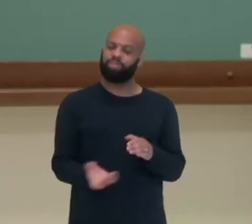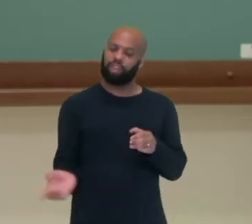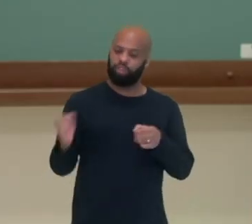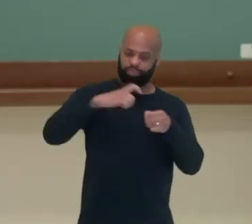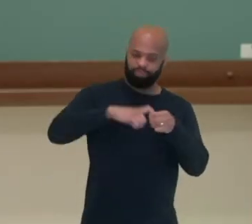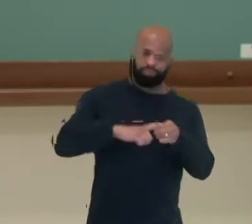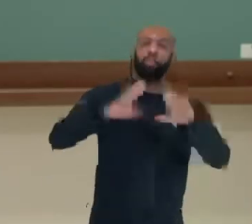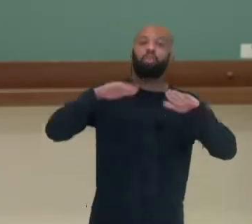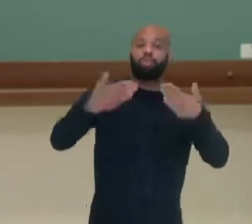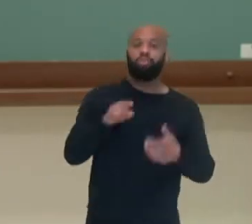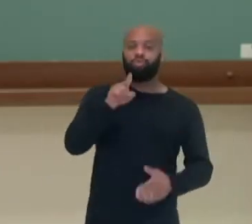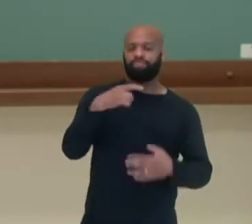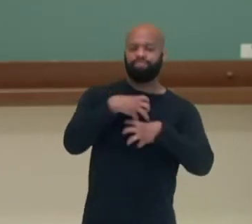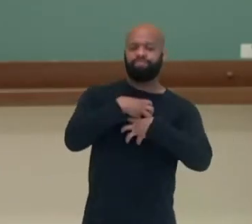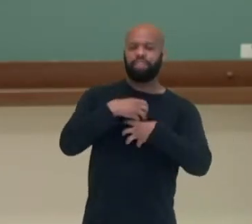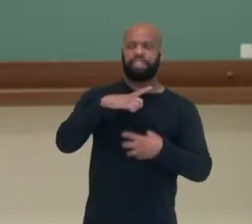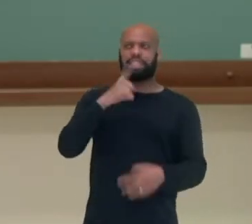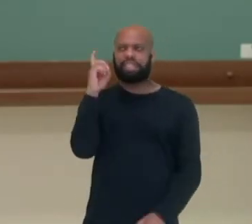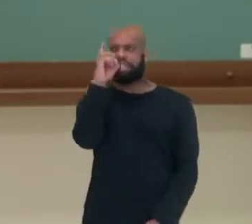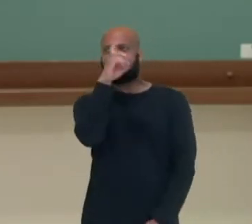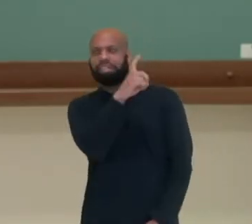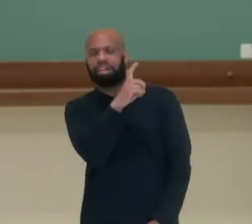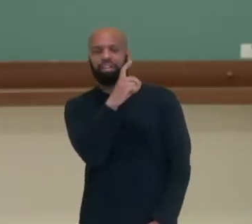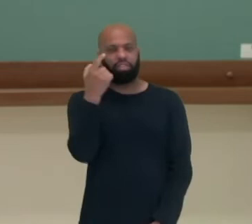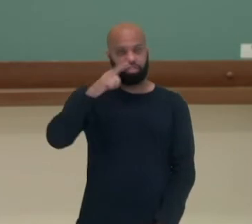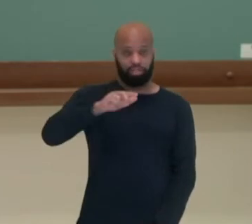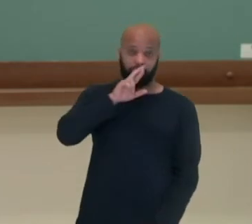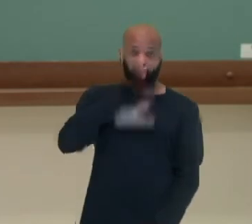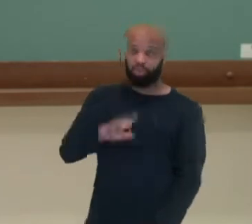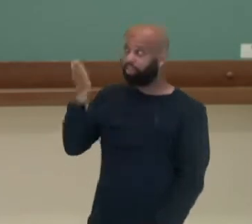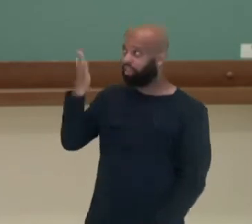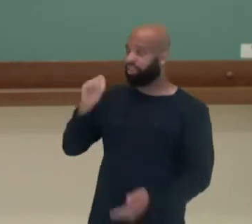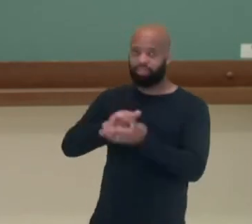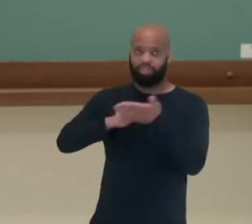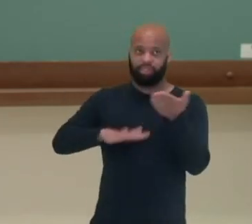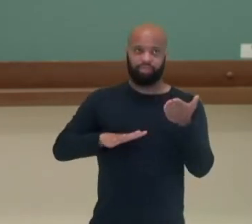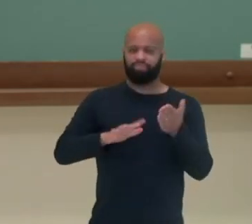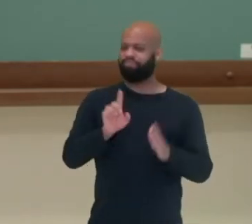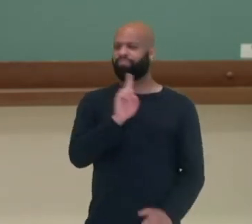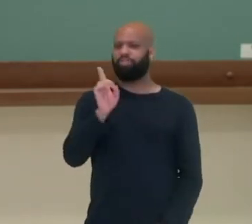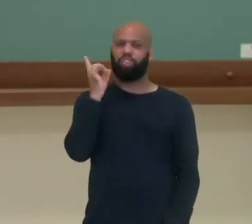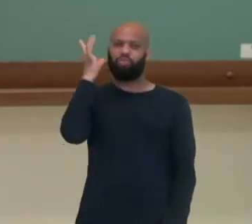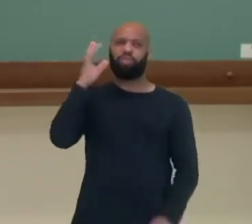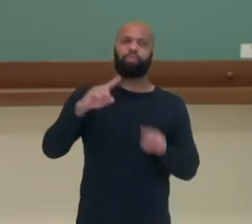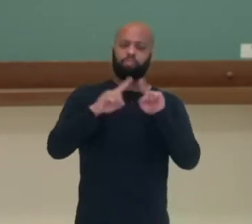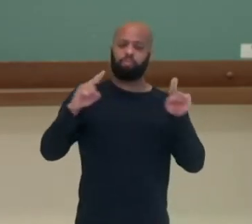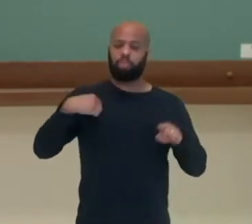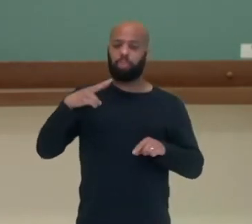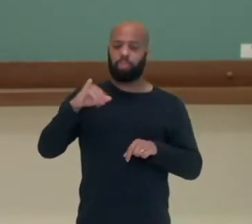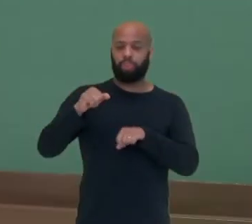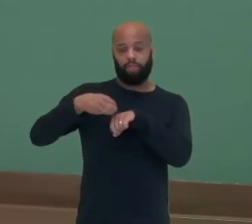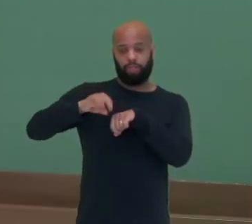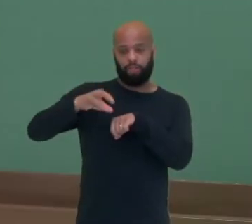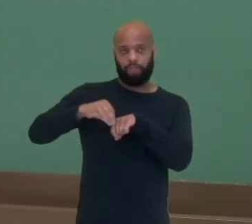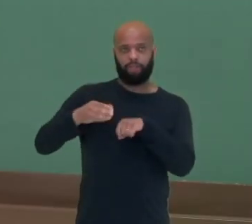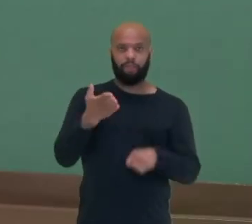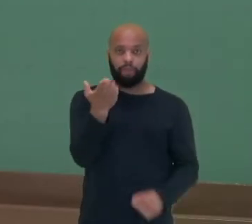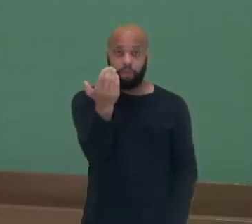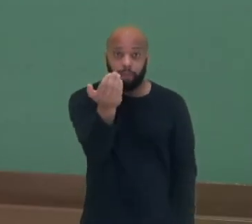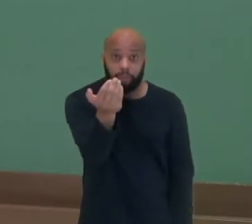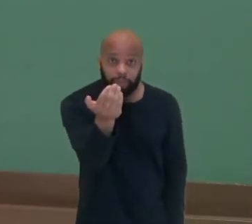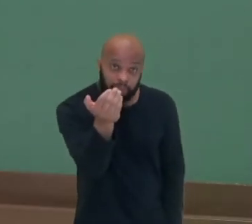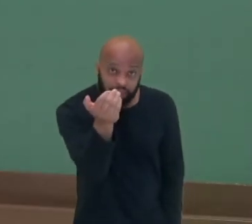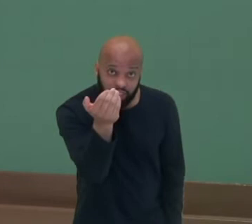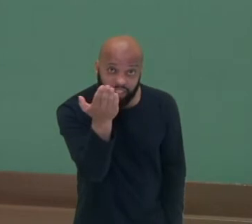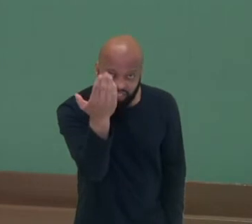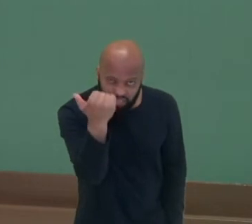Retornamos. Você sentiu uma dificuldade para resolver essa atividade? Muito provavelmente não, mas eu vou te dar uma dica. Chega aqui pertinho. Vem